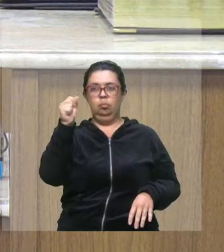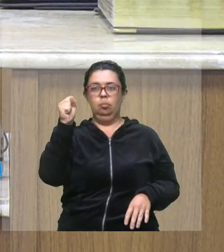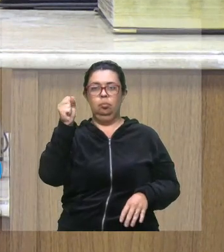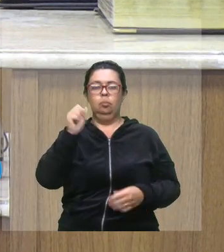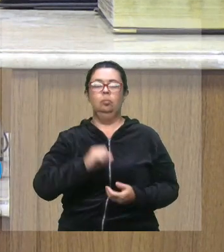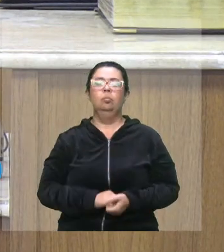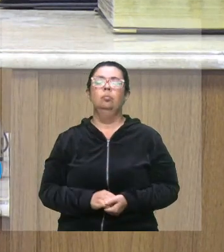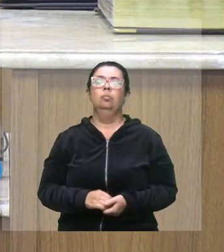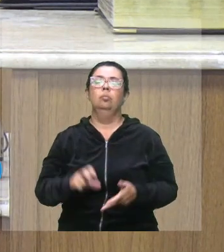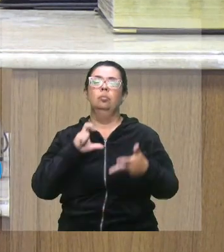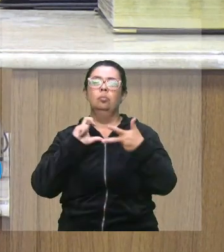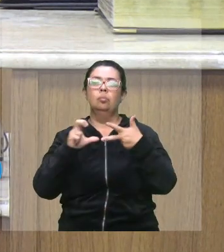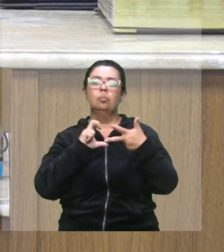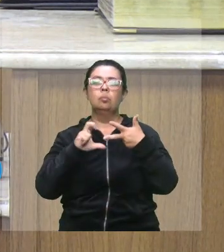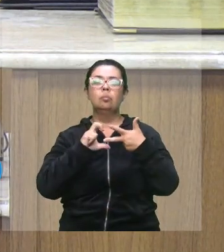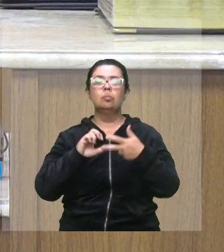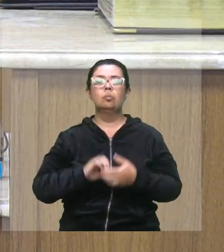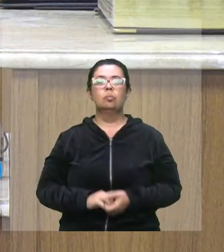9.358/2024 do Poder Executivo,